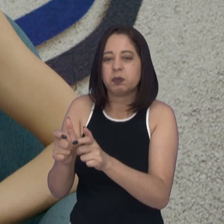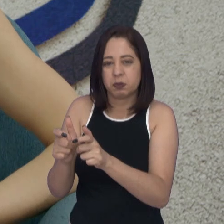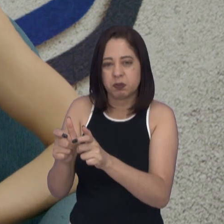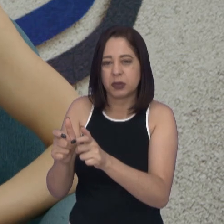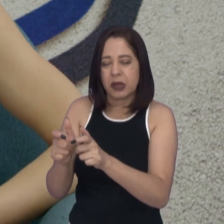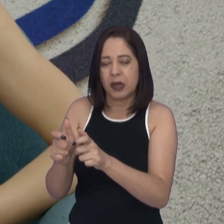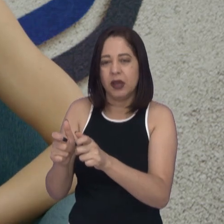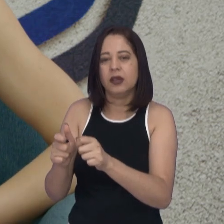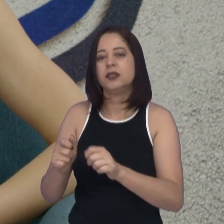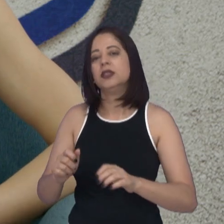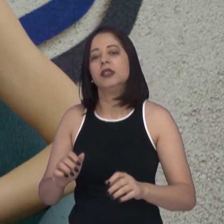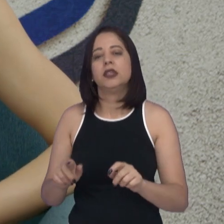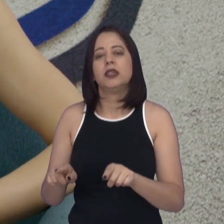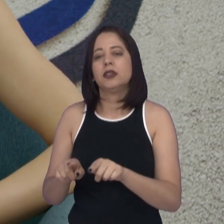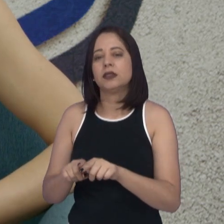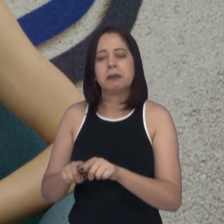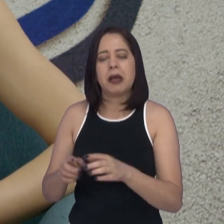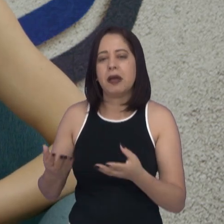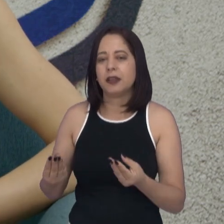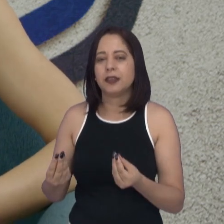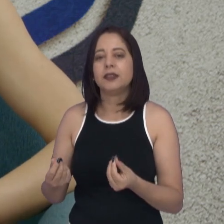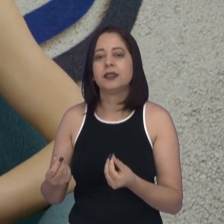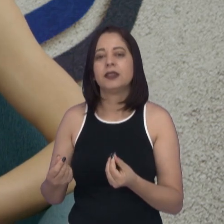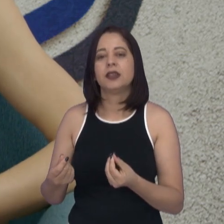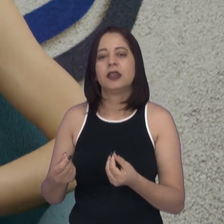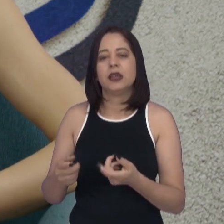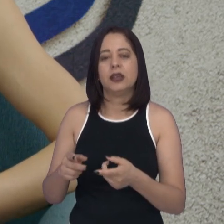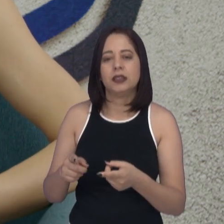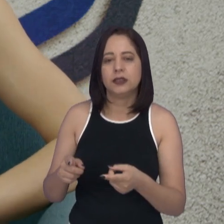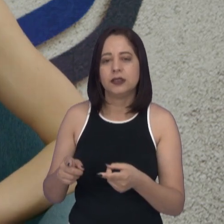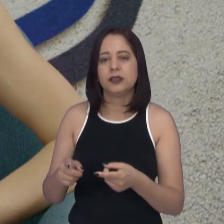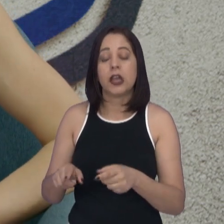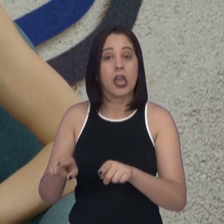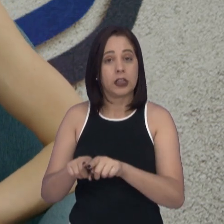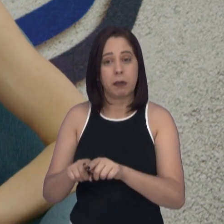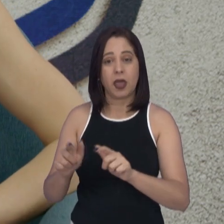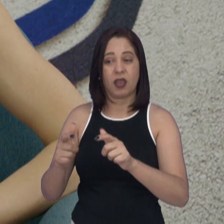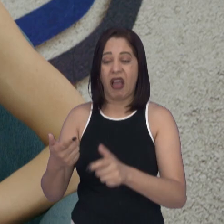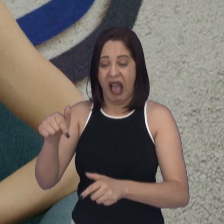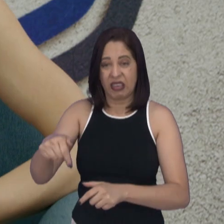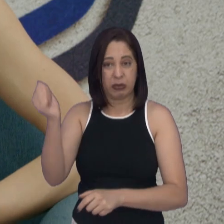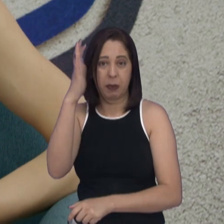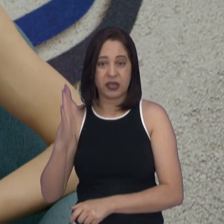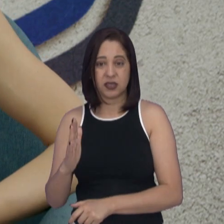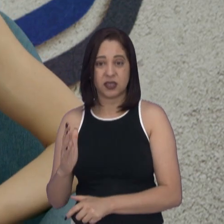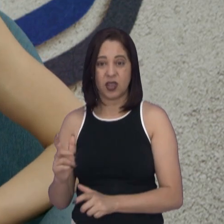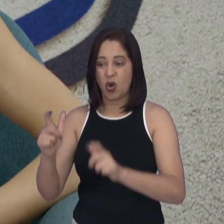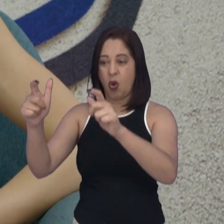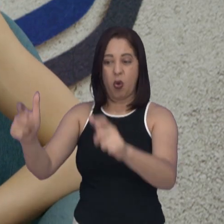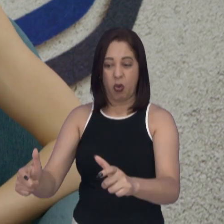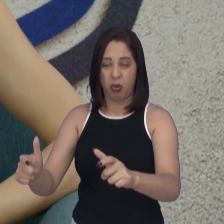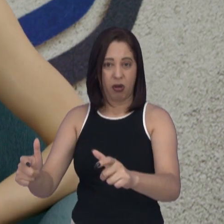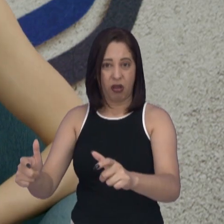produto sustentável. E muito da infra, muito do descarte, então não tem, por exemplo, logística